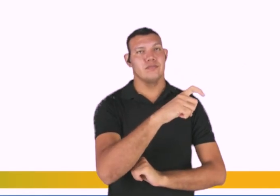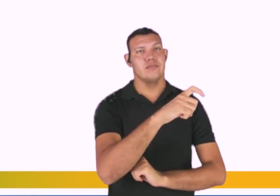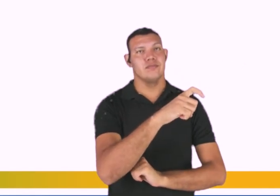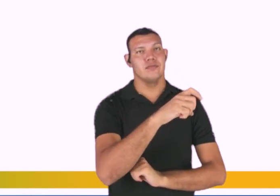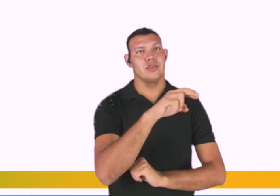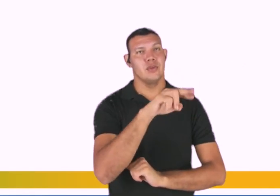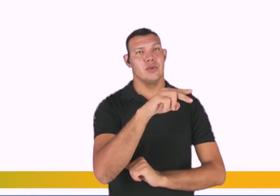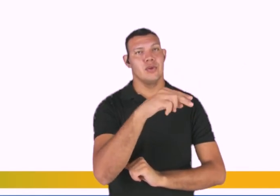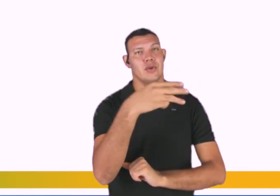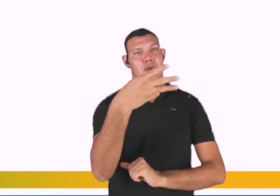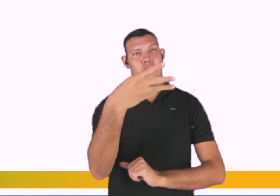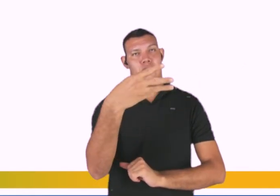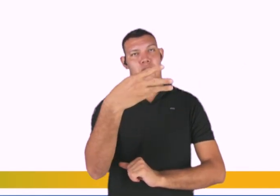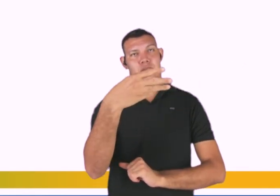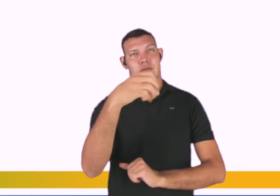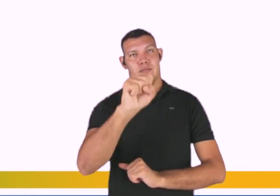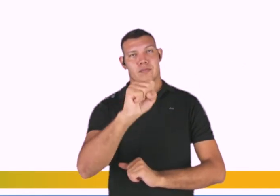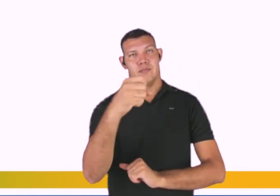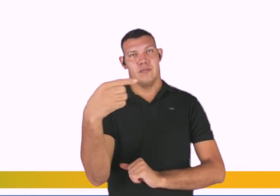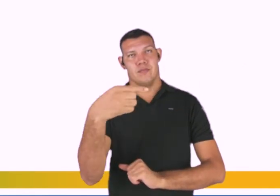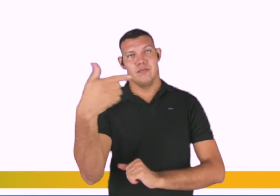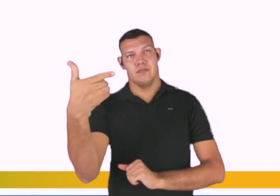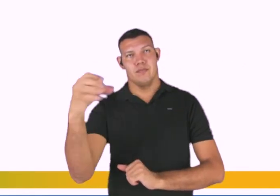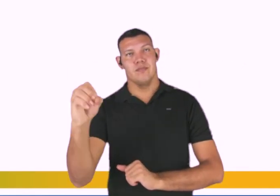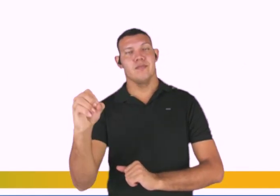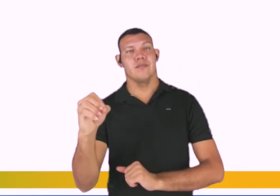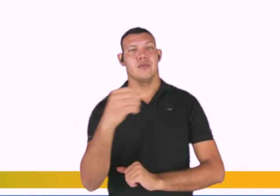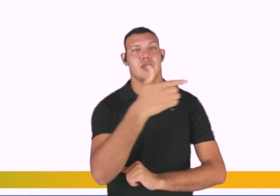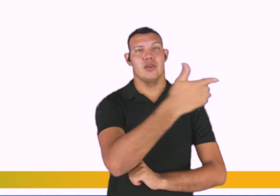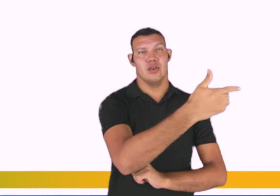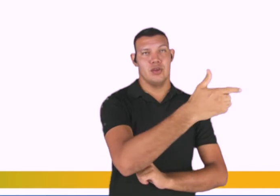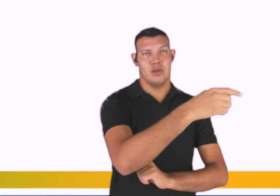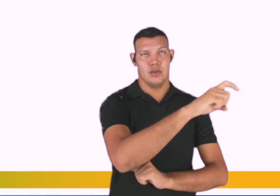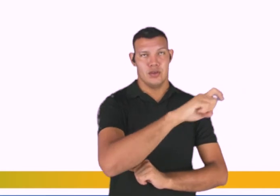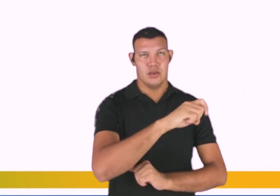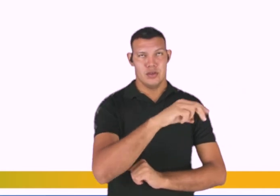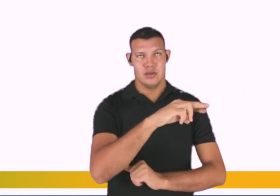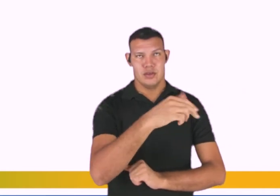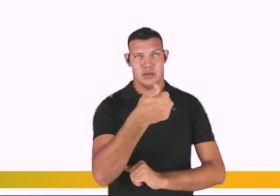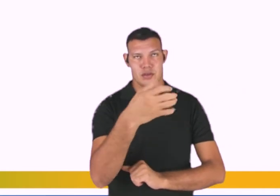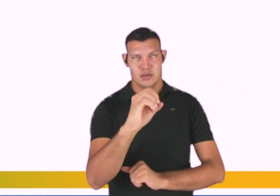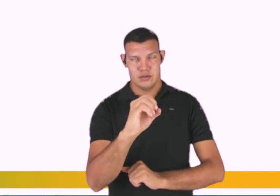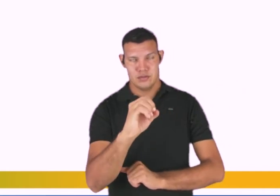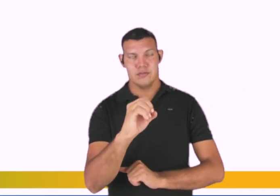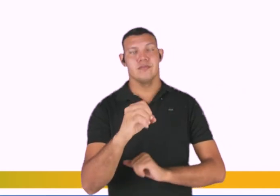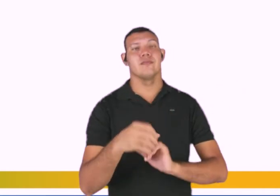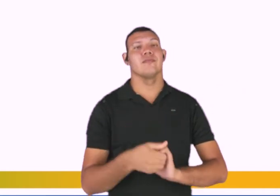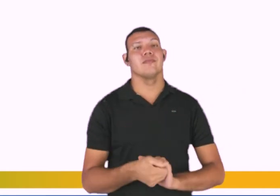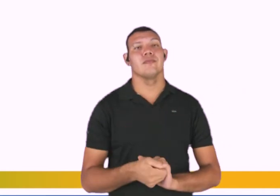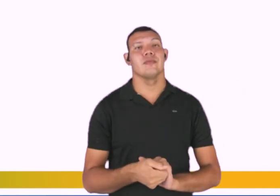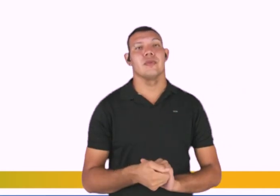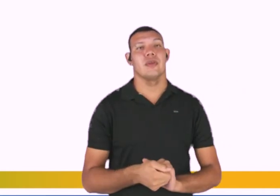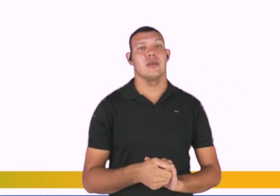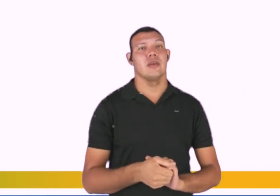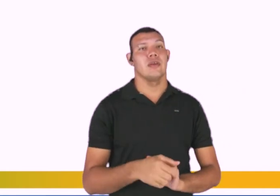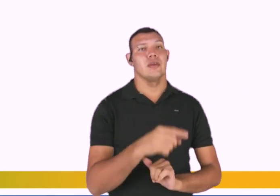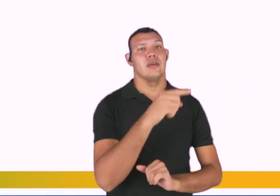que por sua vez, 2x é igual a 18. E aí, para encontrar o valor de